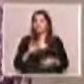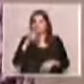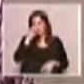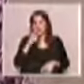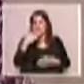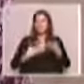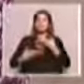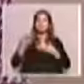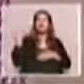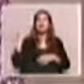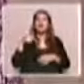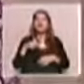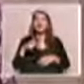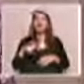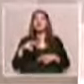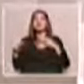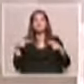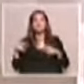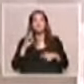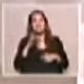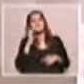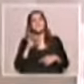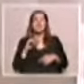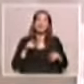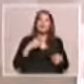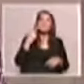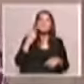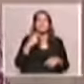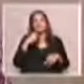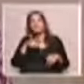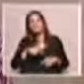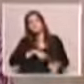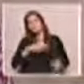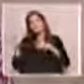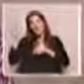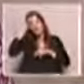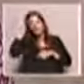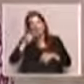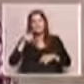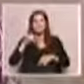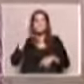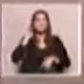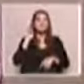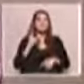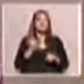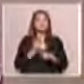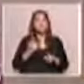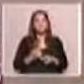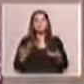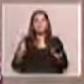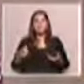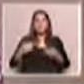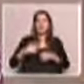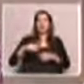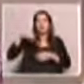passada tivemos aqui a perspectiva de voltar a viver no mundo rural e a perspectiva de, acima de tudo, valorizar aquilo que também está no interior do